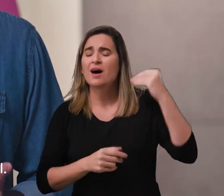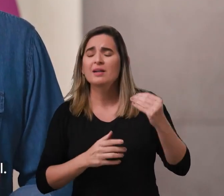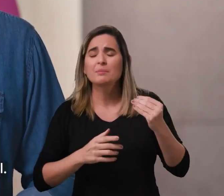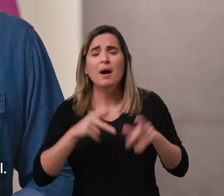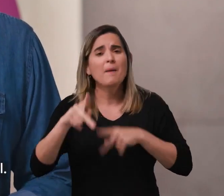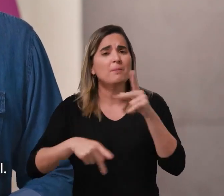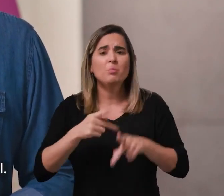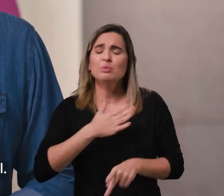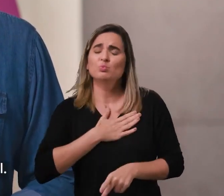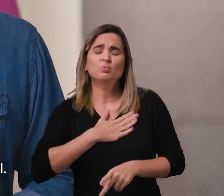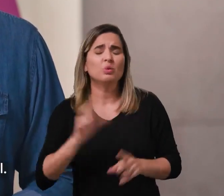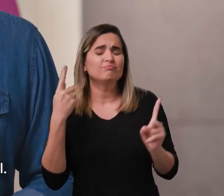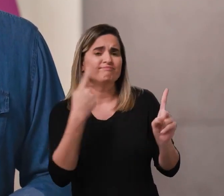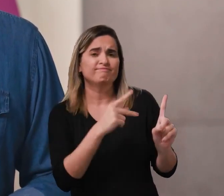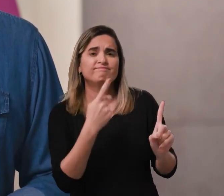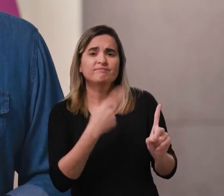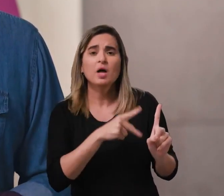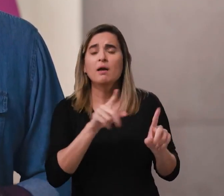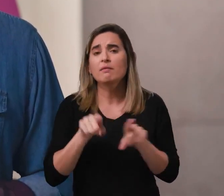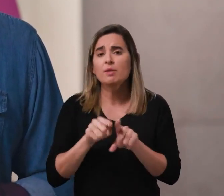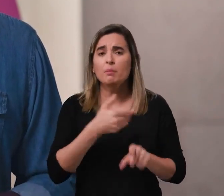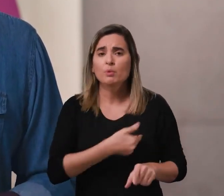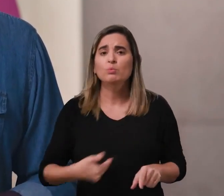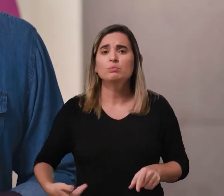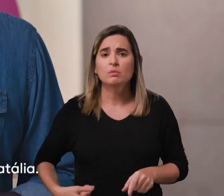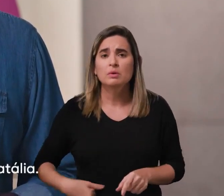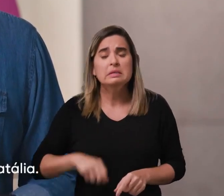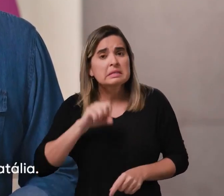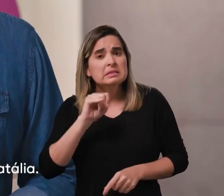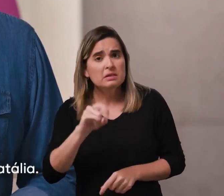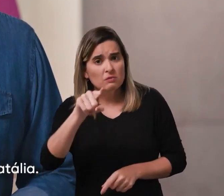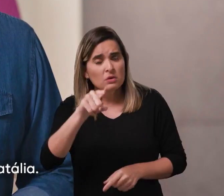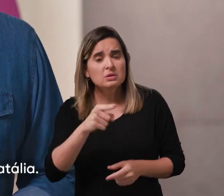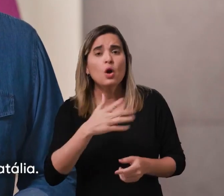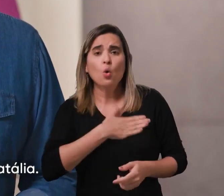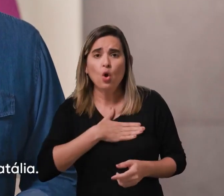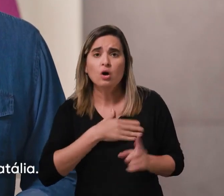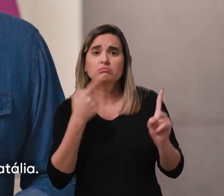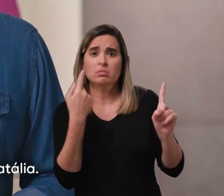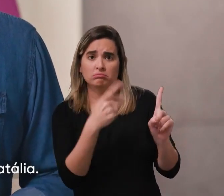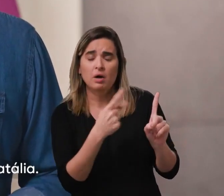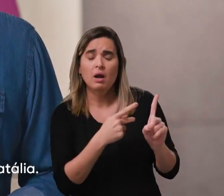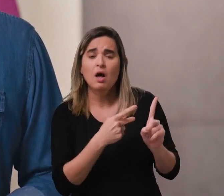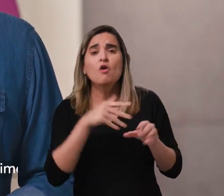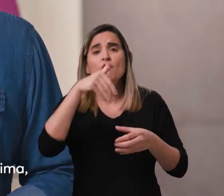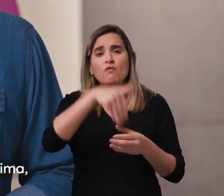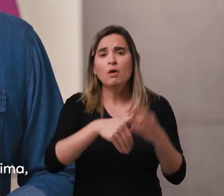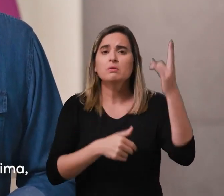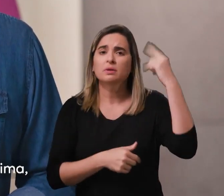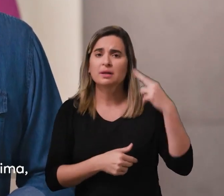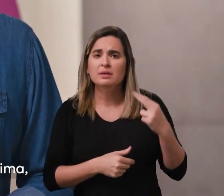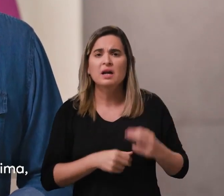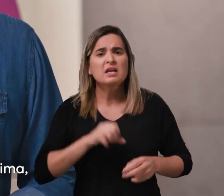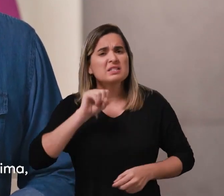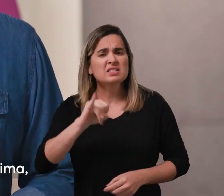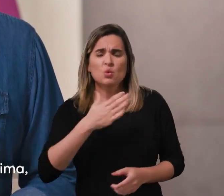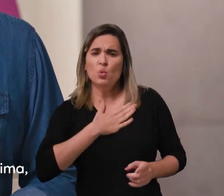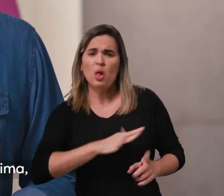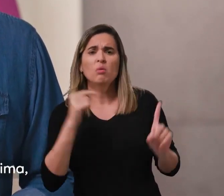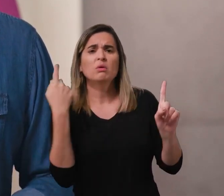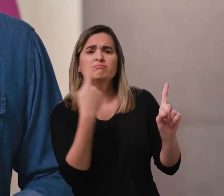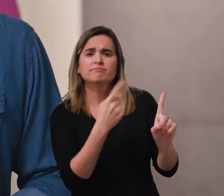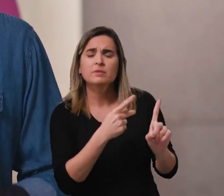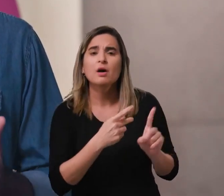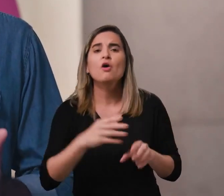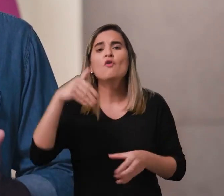pela maioria do povo de Natal. Agora é com você. Se você aprova Fátima, vota em Natália. Se você desaprova o governo